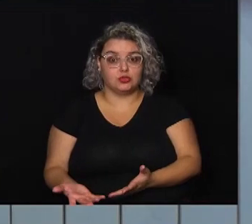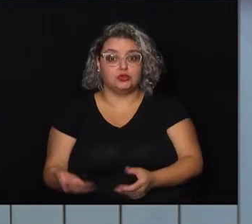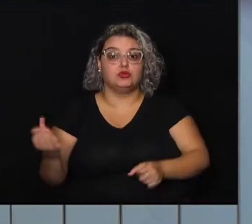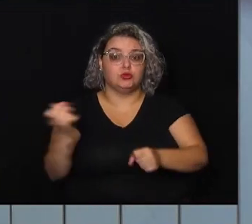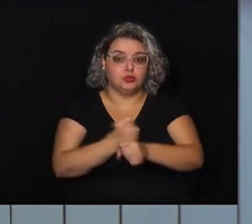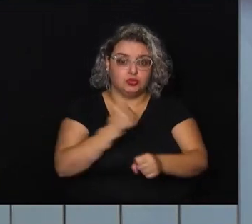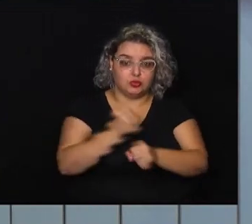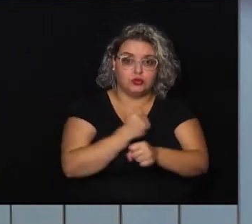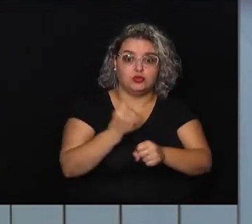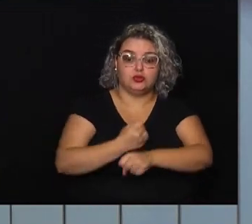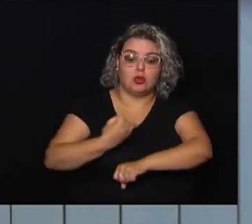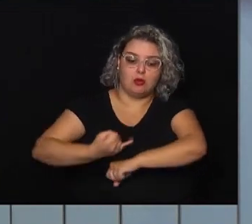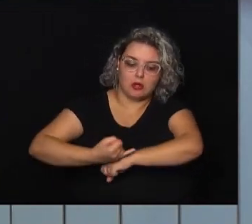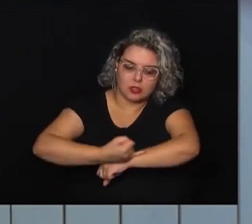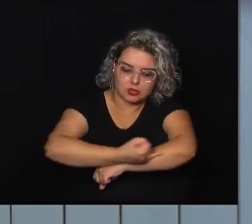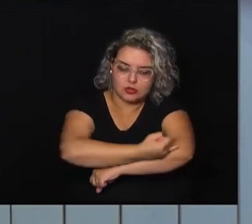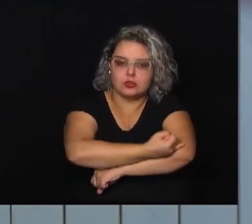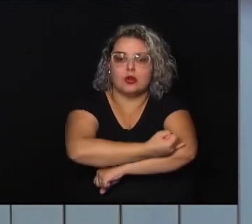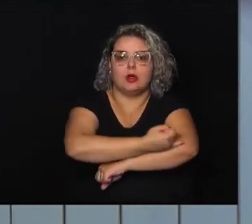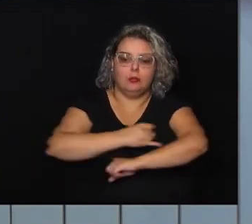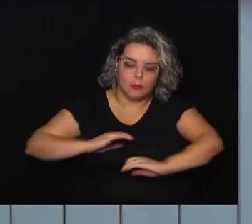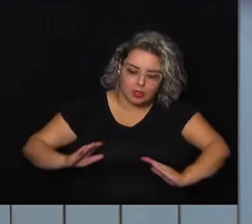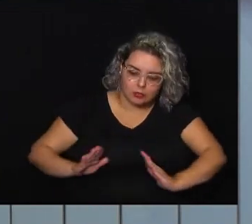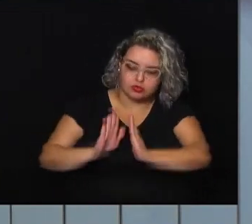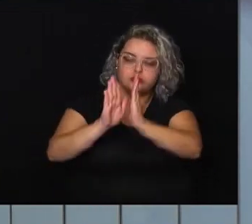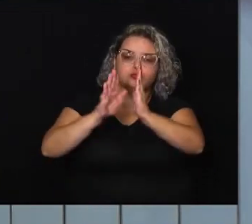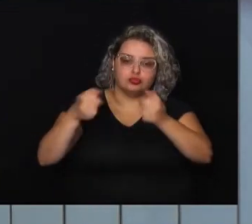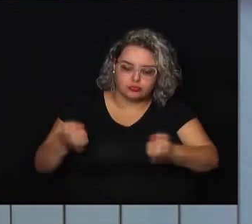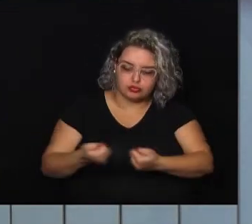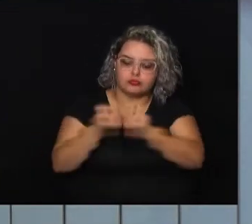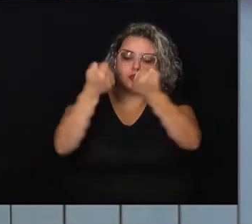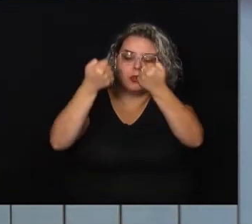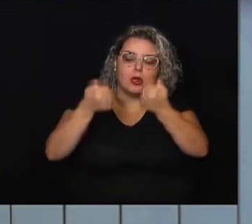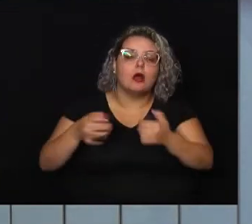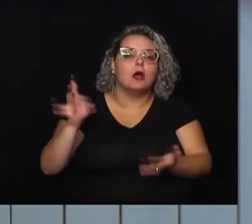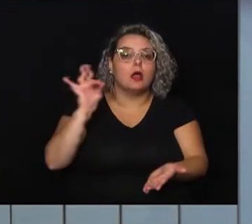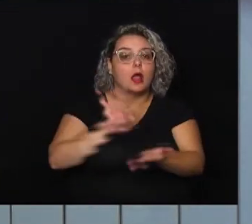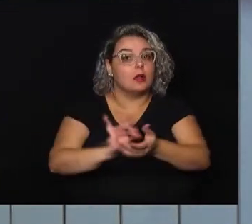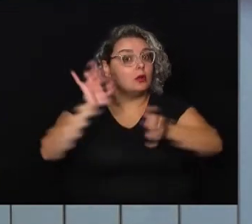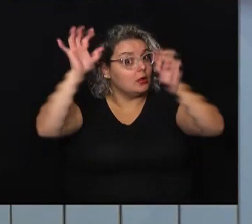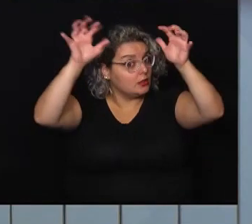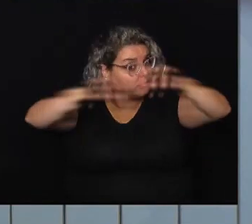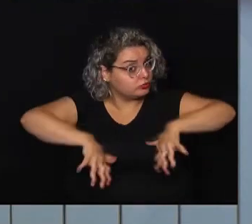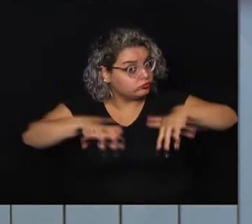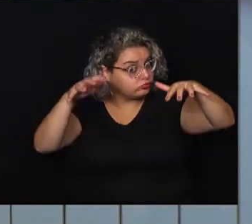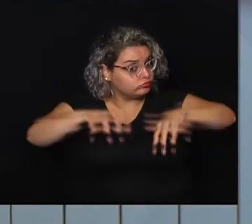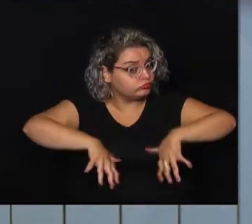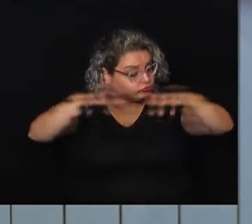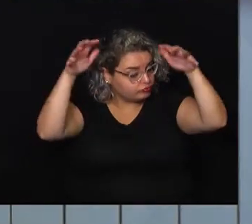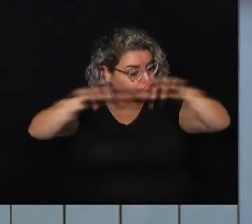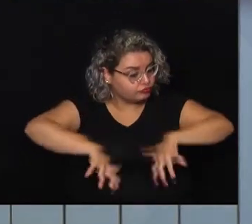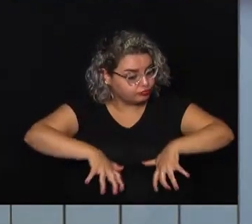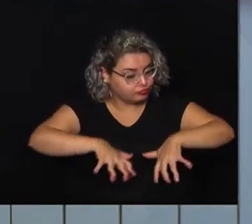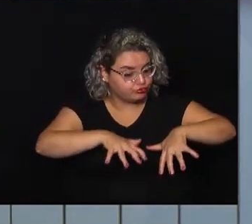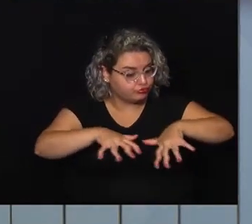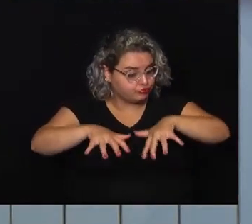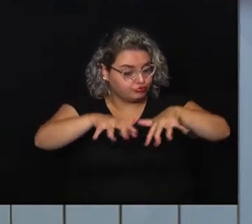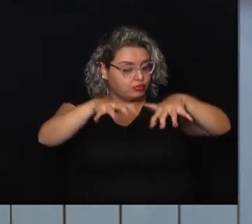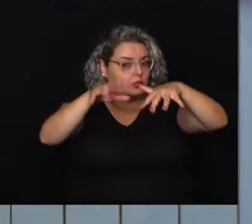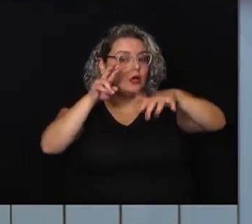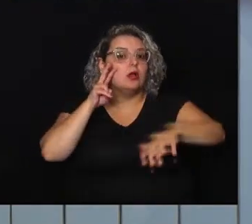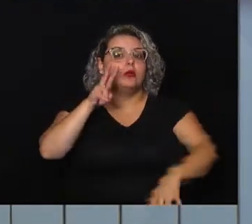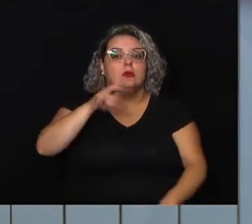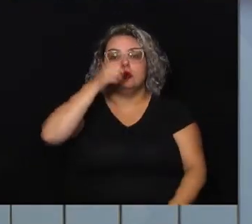de infraestrutura para enfrentar a realidade das enchentes. Esse projeto, até onde eu saiba, eu vi o prefeito